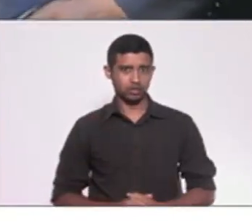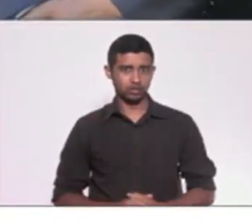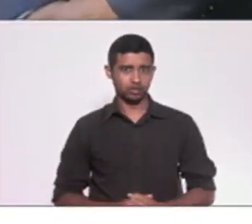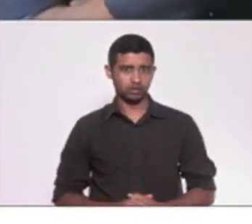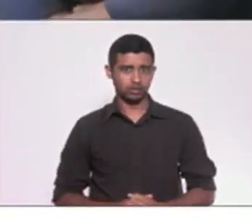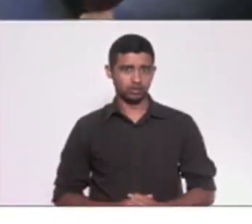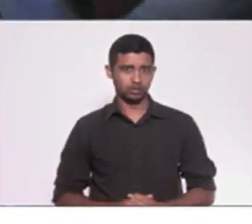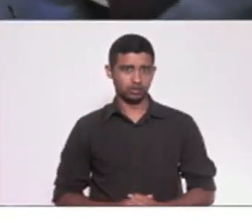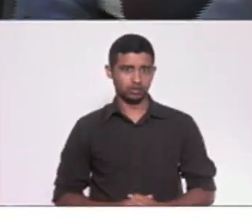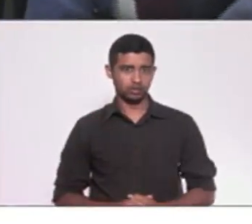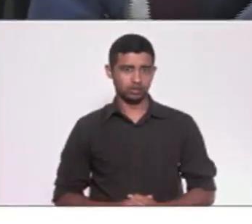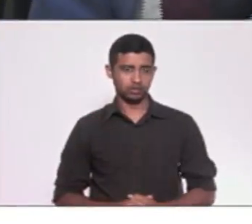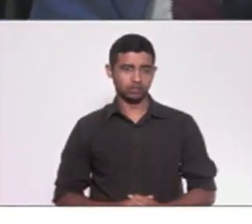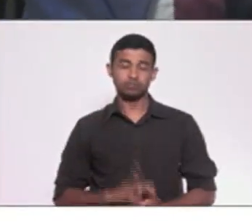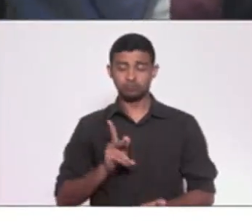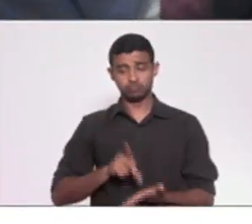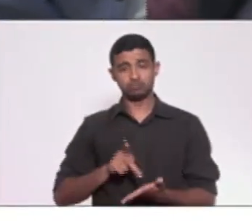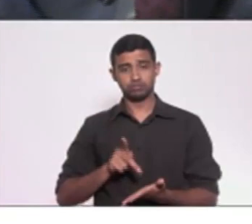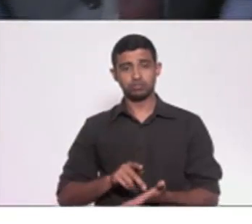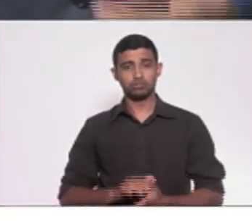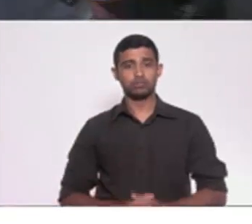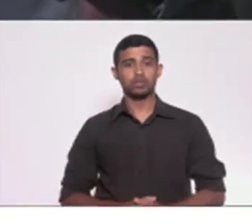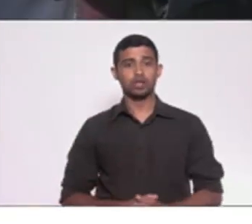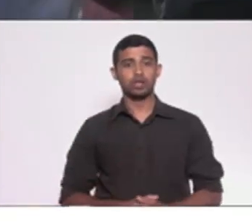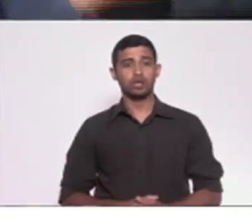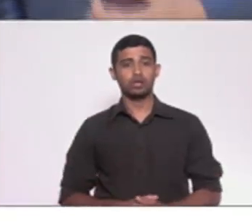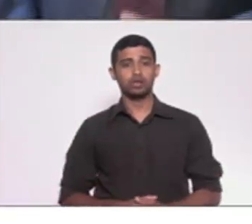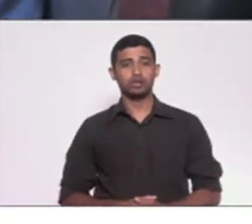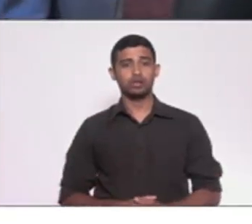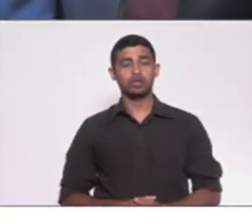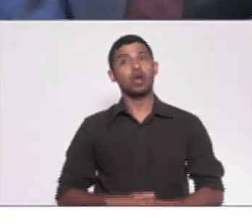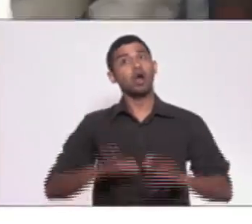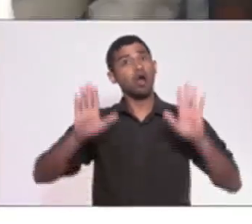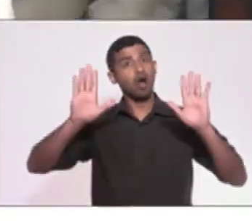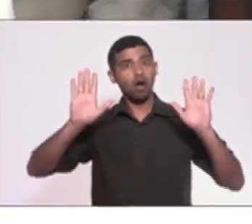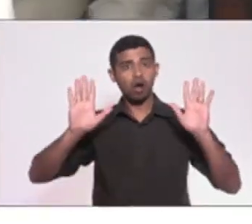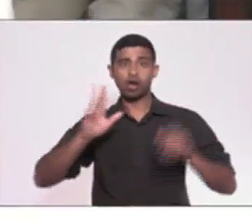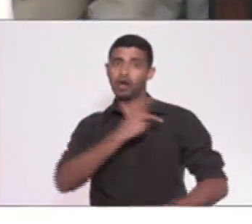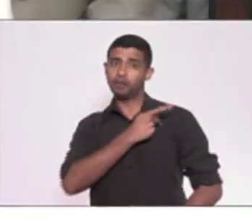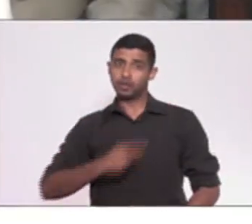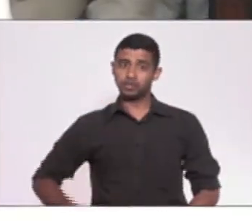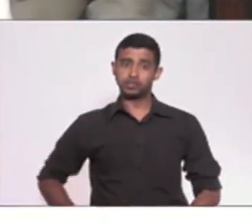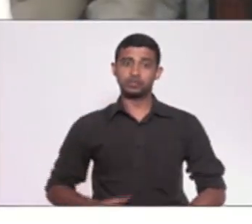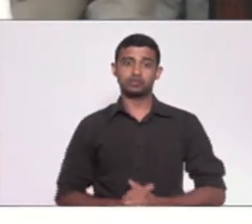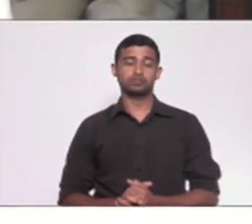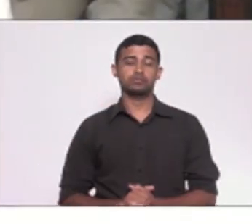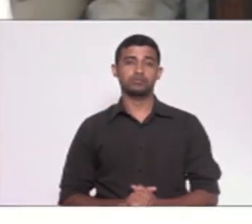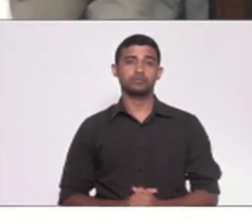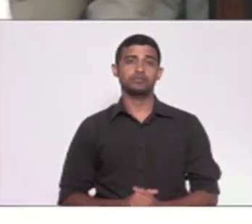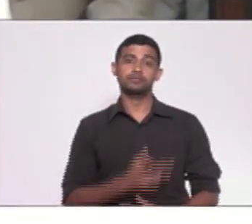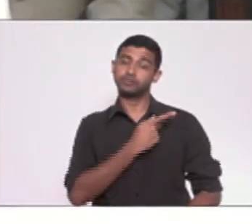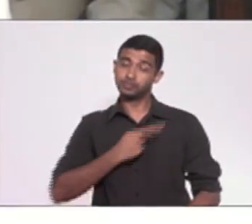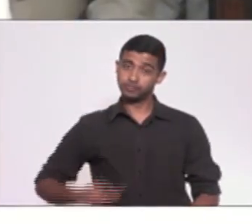Verdade. Simplesmente... A presidência... Primeiro...